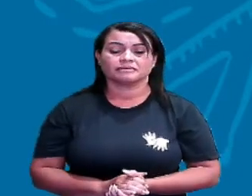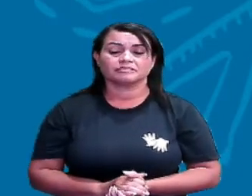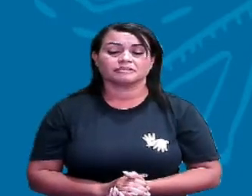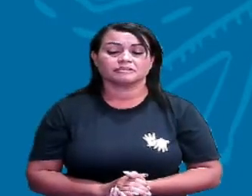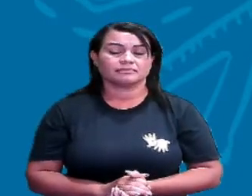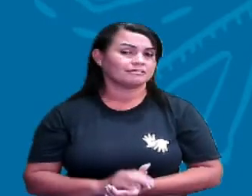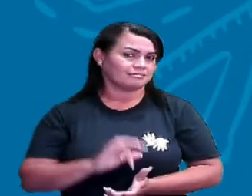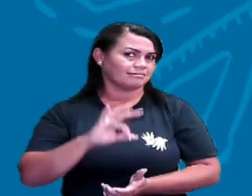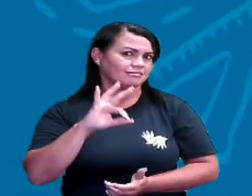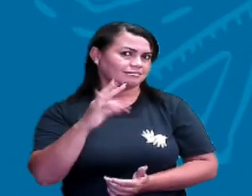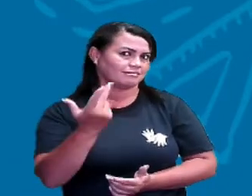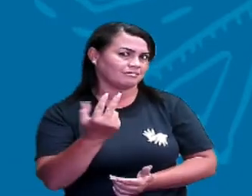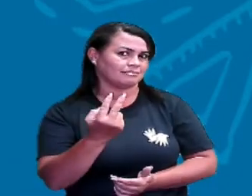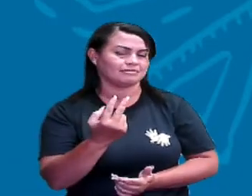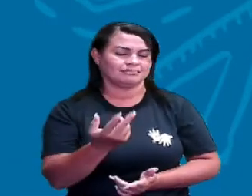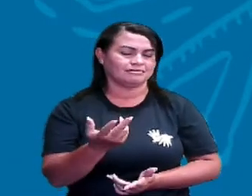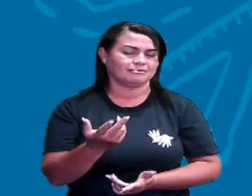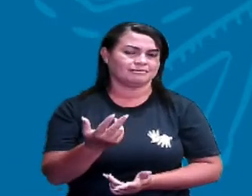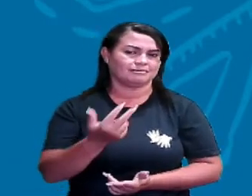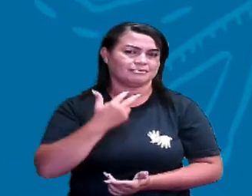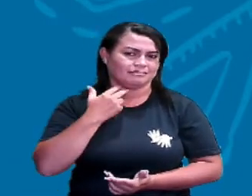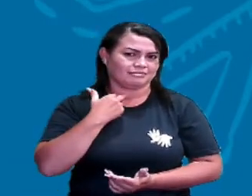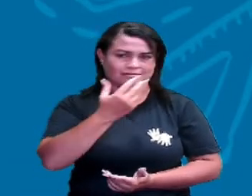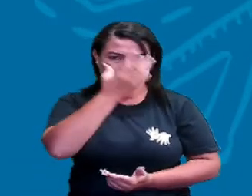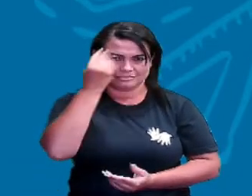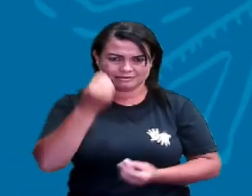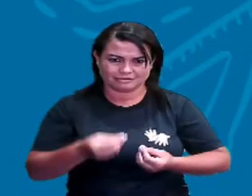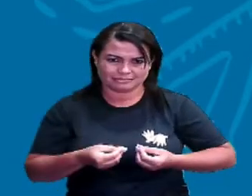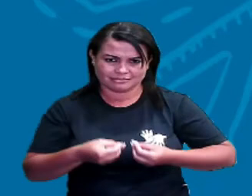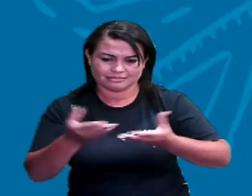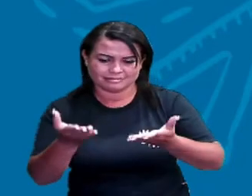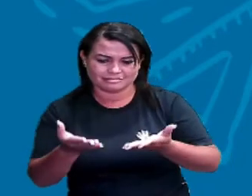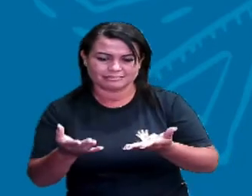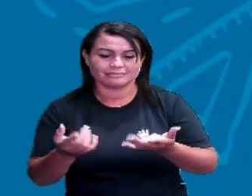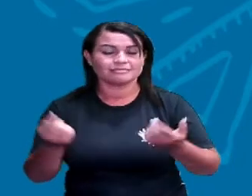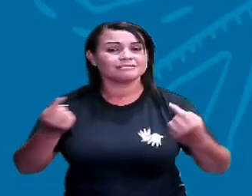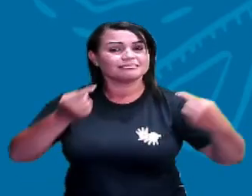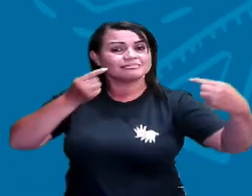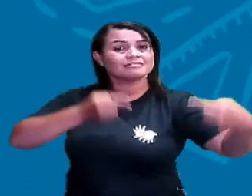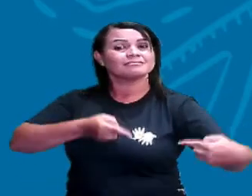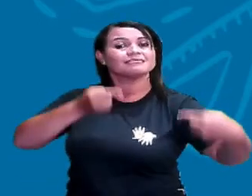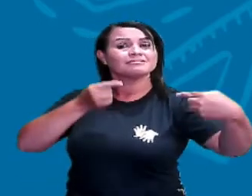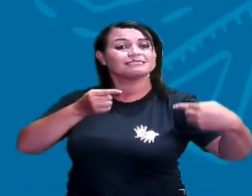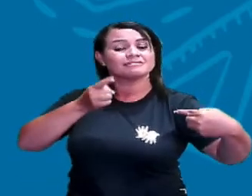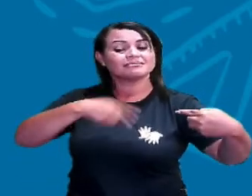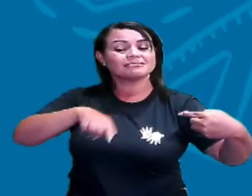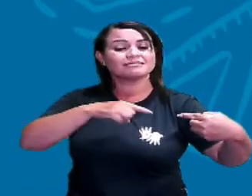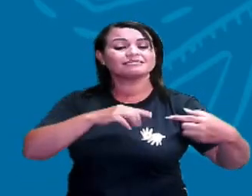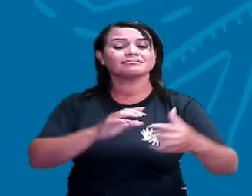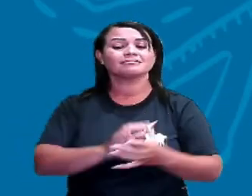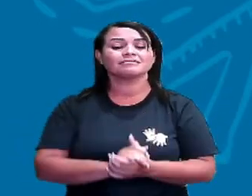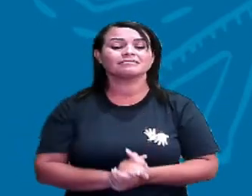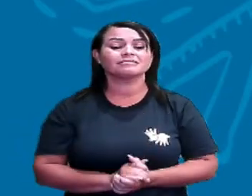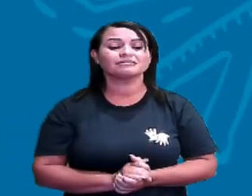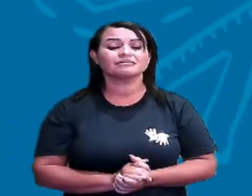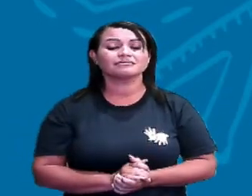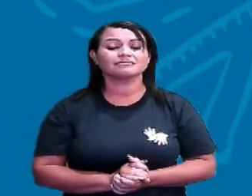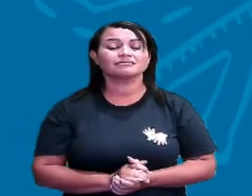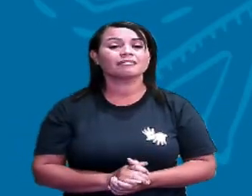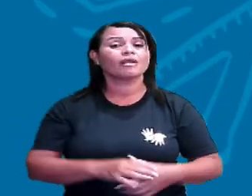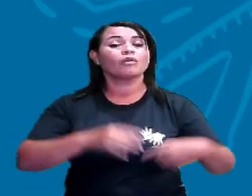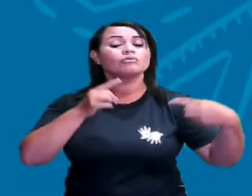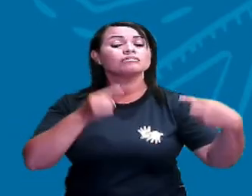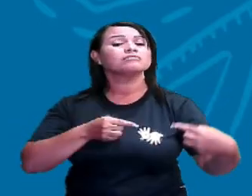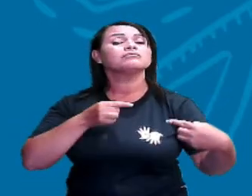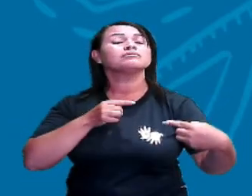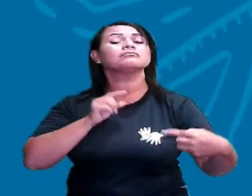E claro, eu não posso deixar, né? Não posso deixar faltar aí um desafio para vocês. Então, ó, o